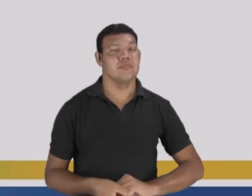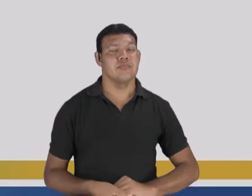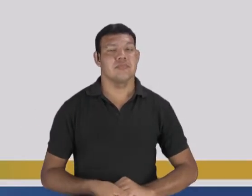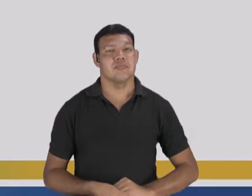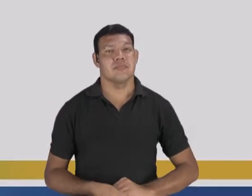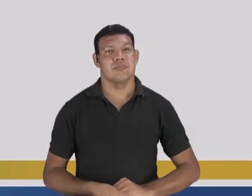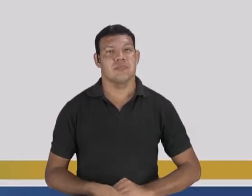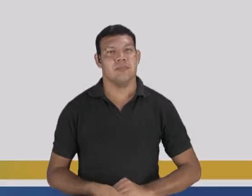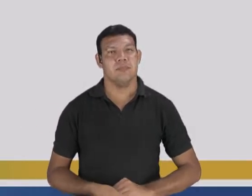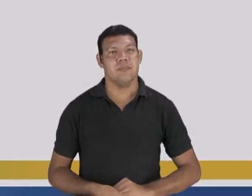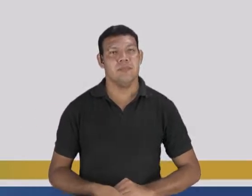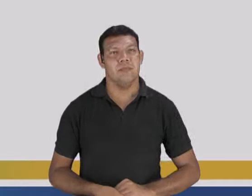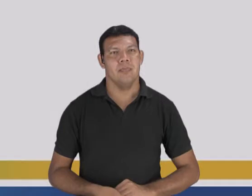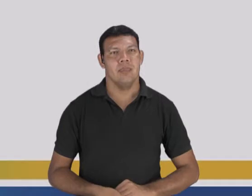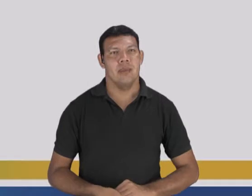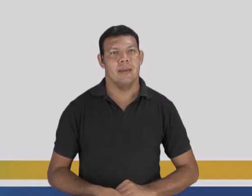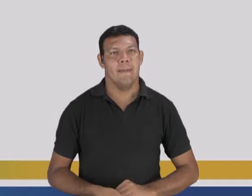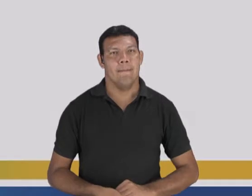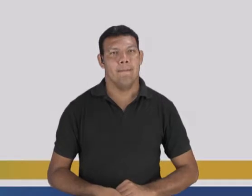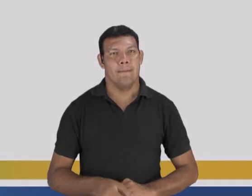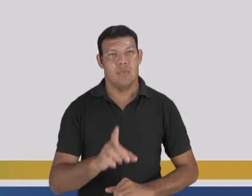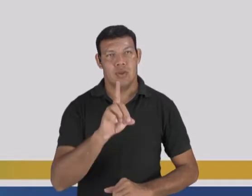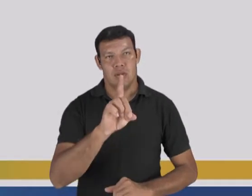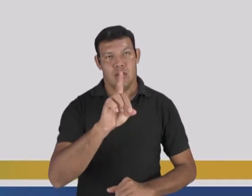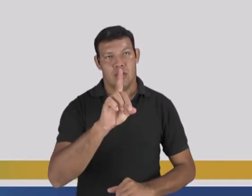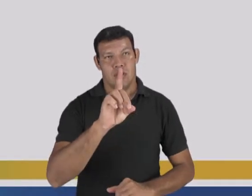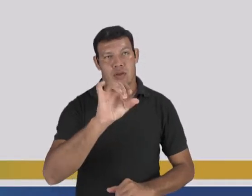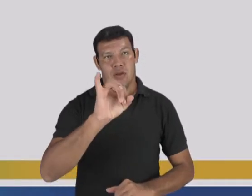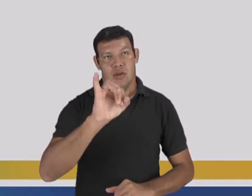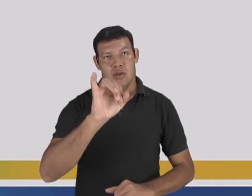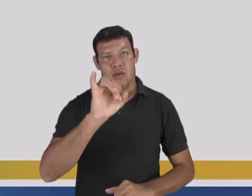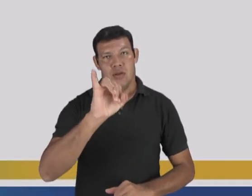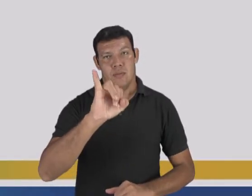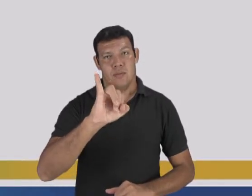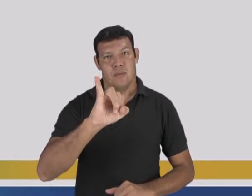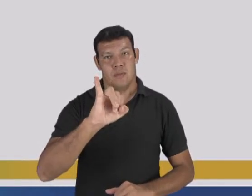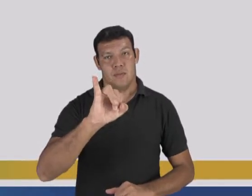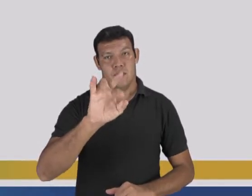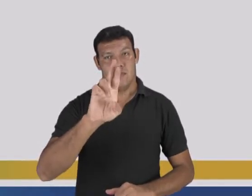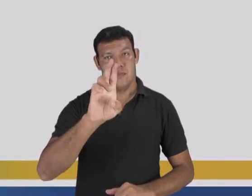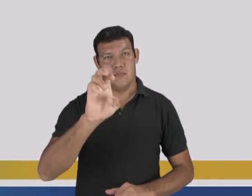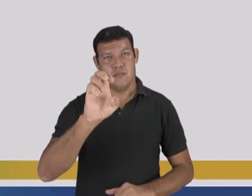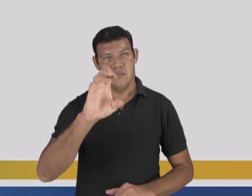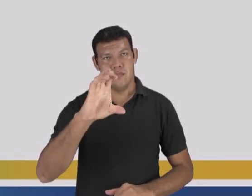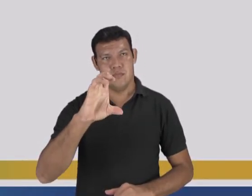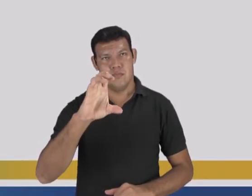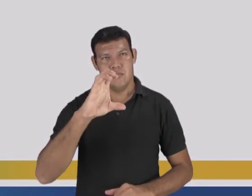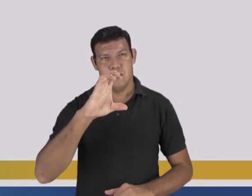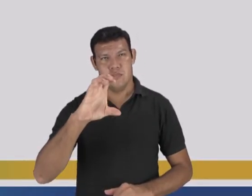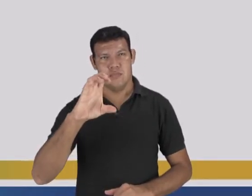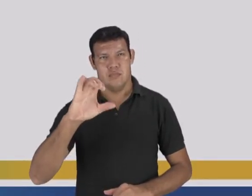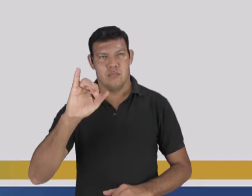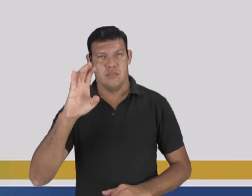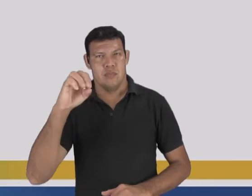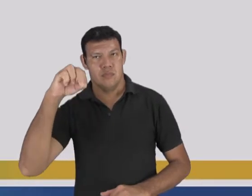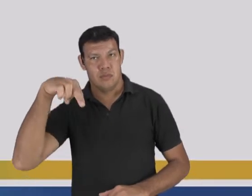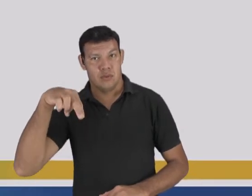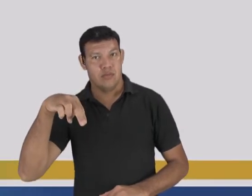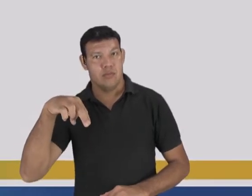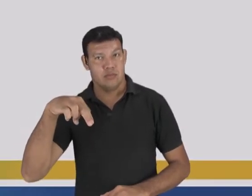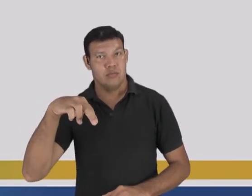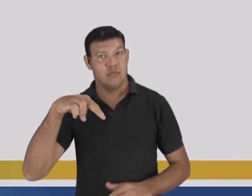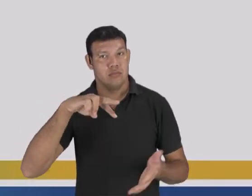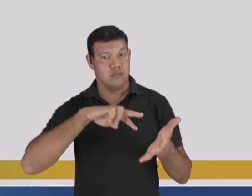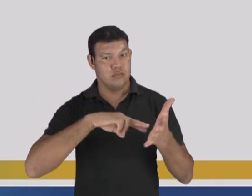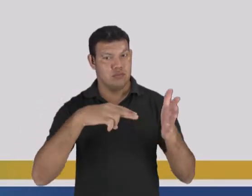Prosseguindo. Temos direção. Direção é muito importante, porque assim, direção ele tem 2 sentidos